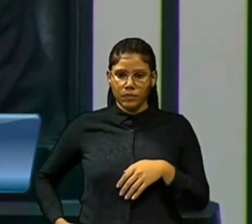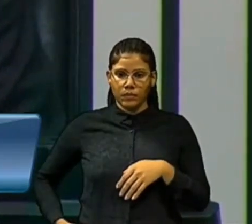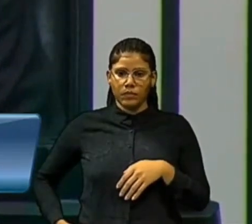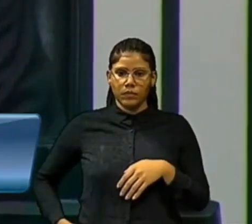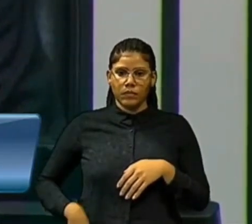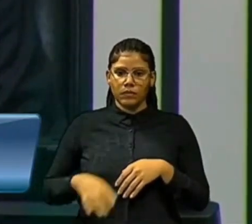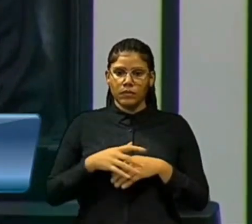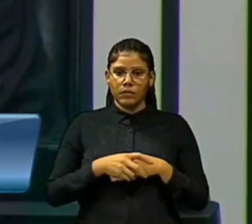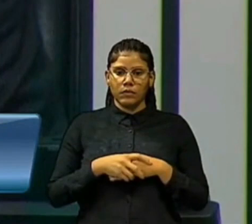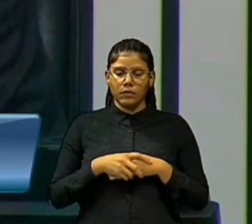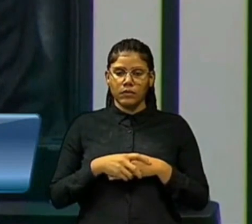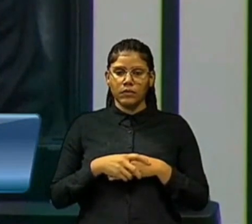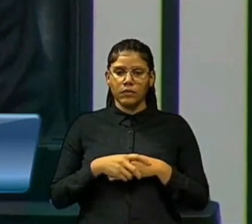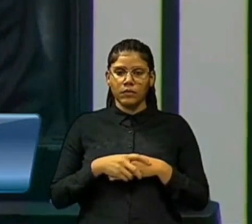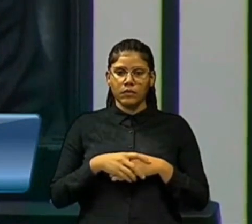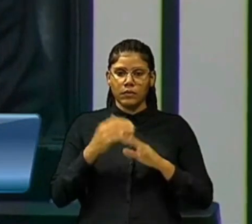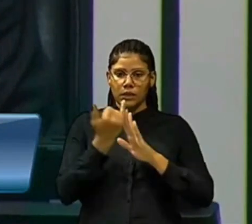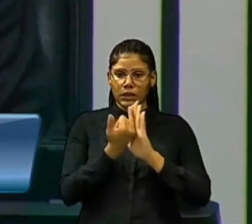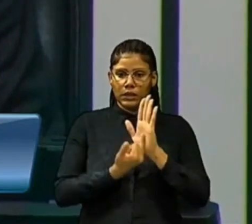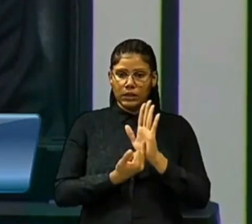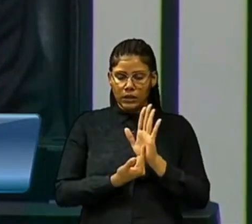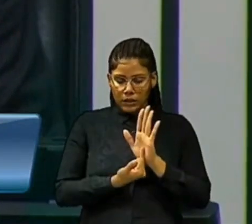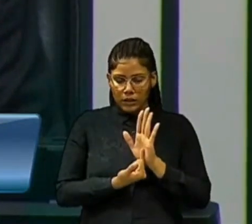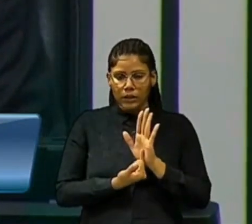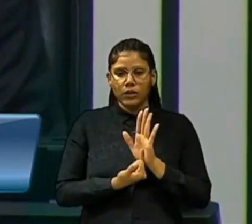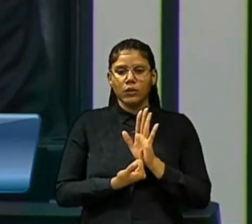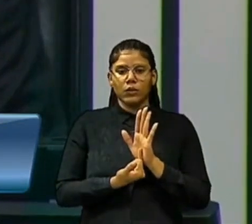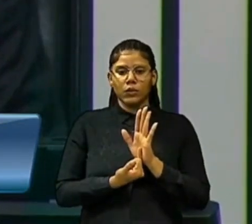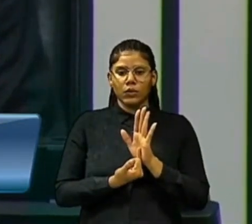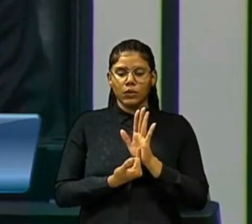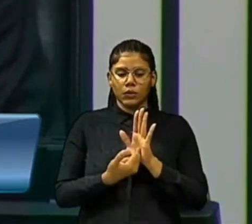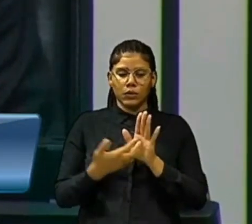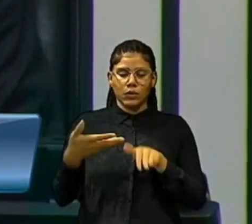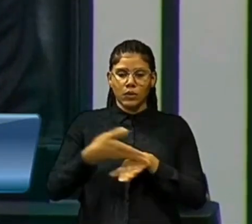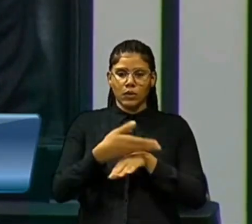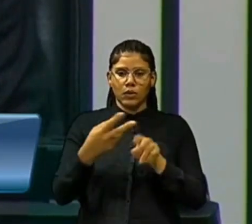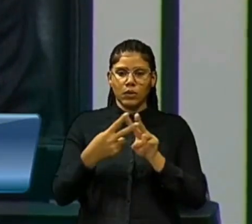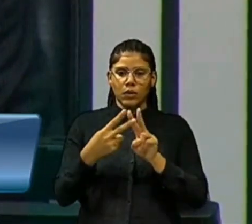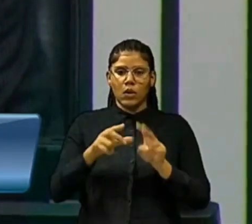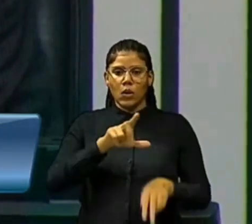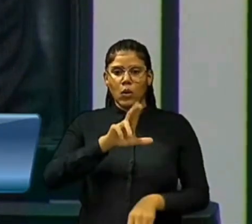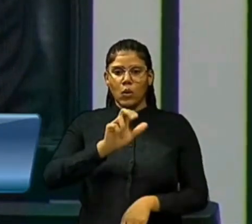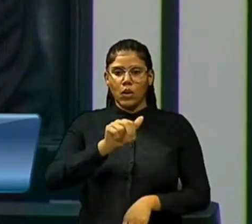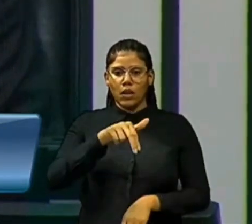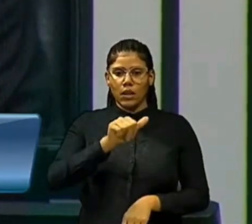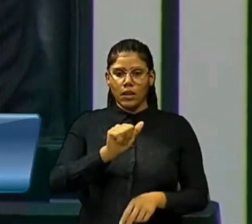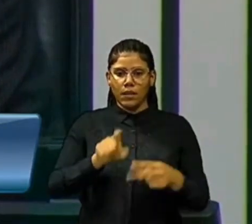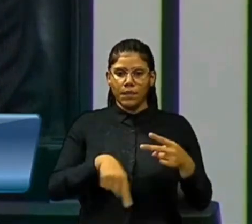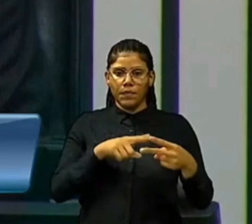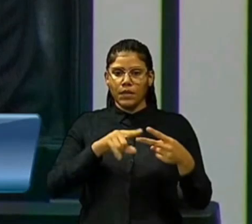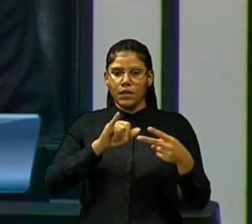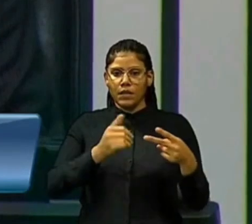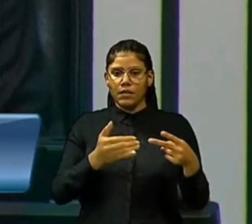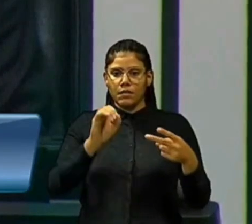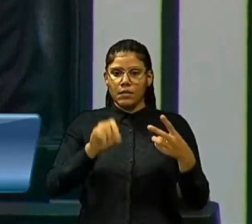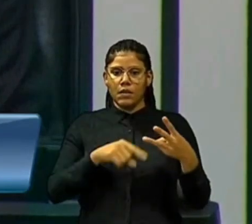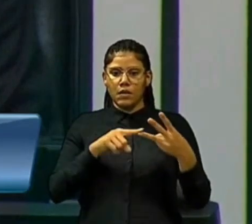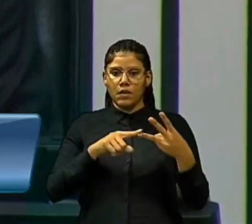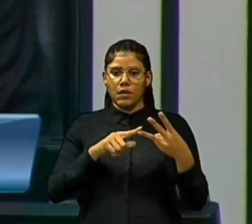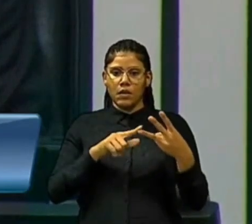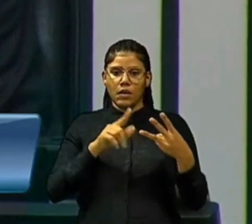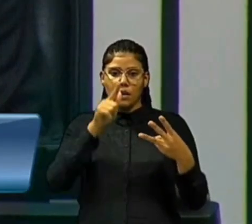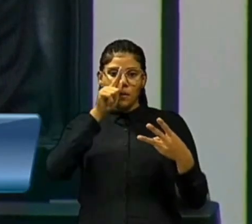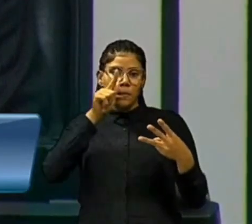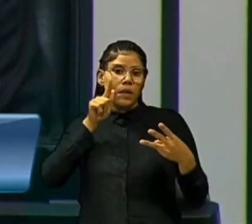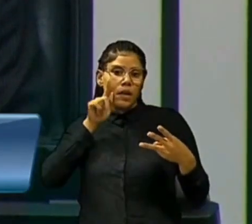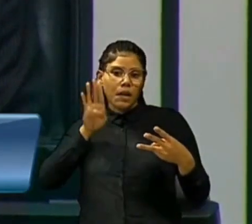inclusive tiveram aqui inscritos, ou melhor, participaram pela plataforma, os deputados Luana Ribeiro, Simão Pedro, Guilherme Bismarck, Guilherme